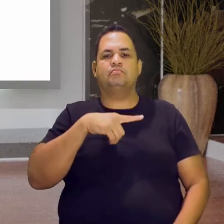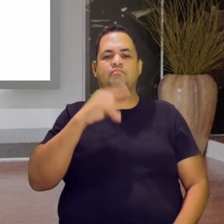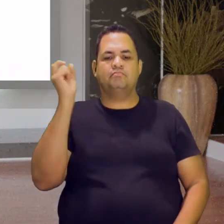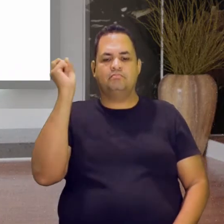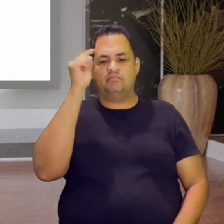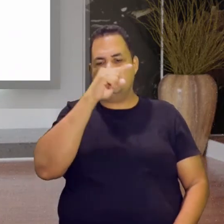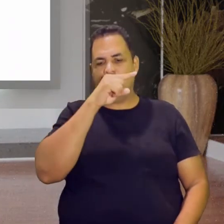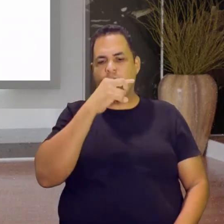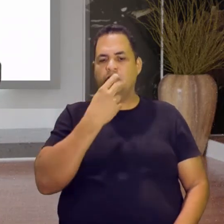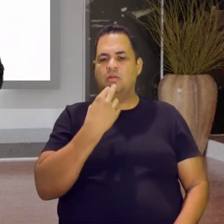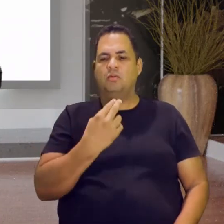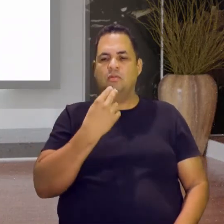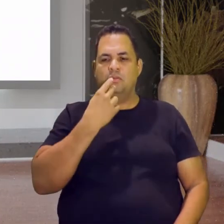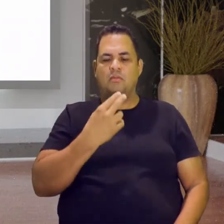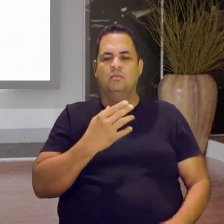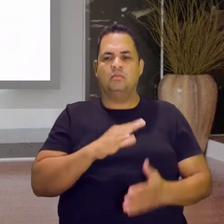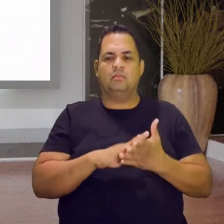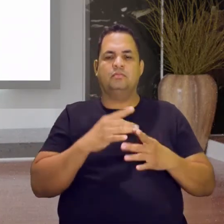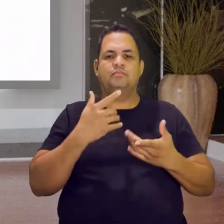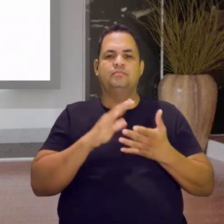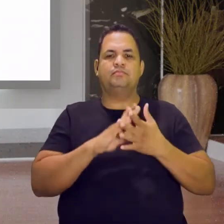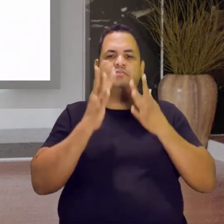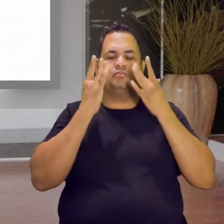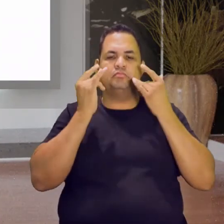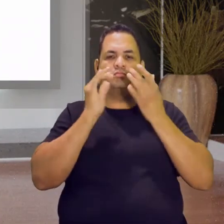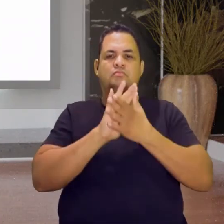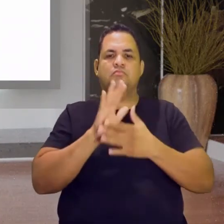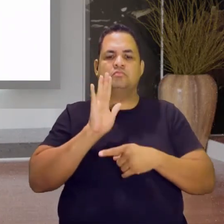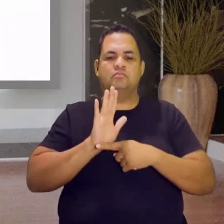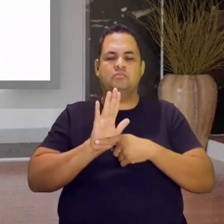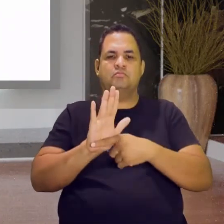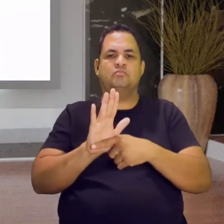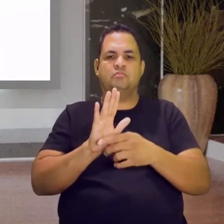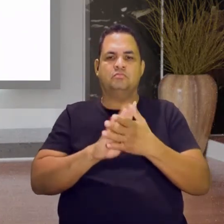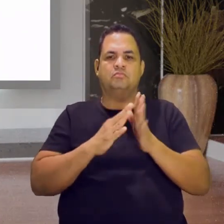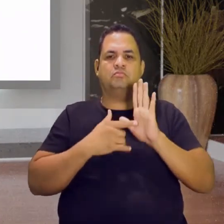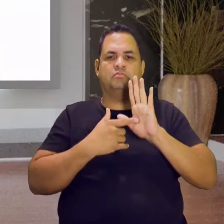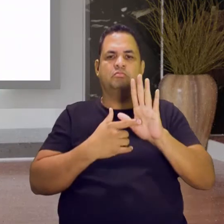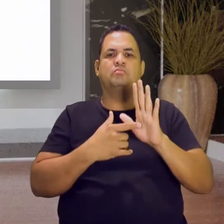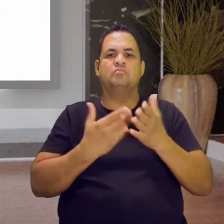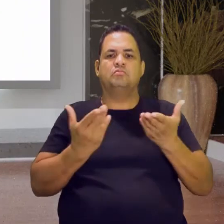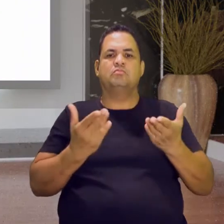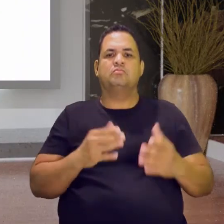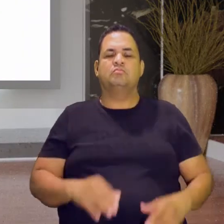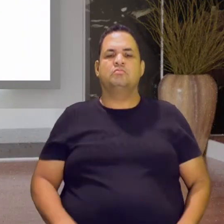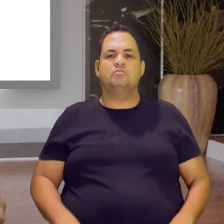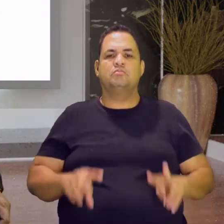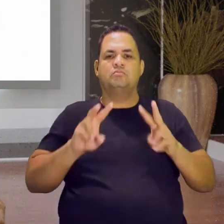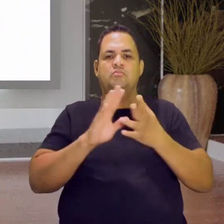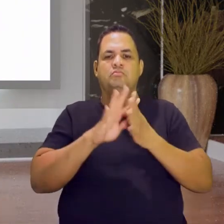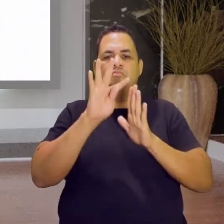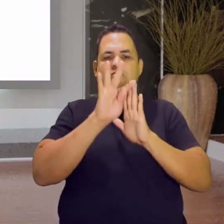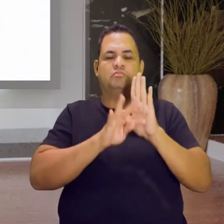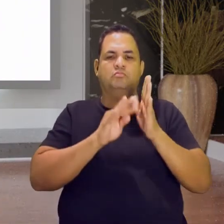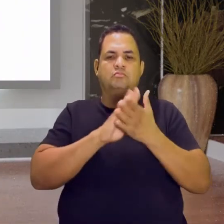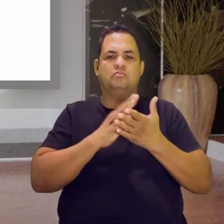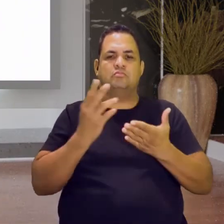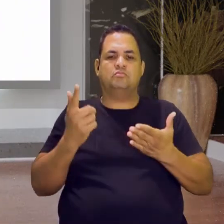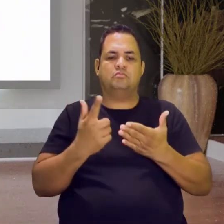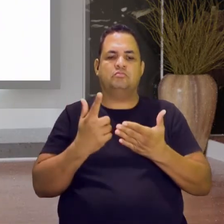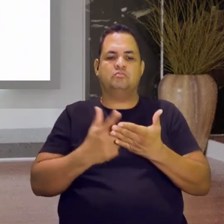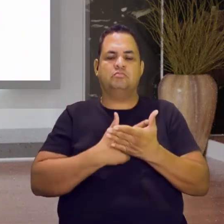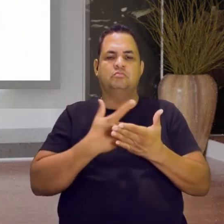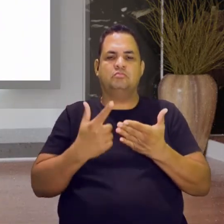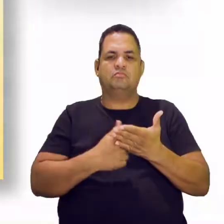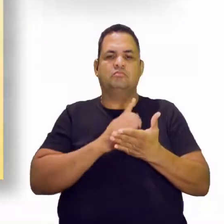a língua. Então, o teatro ajudava na representação ali dos textos bíblicos. Então,